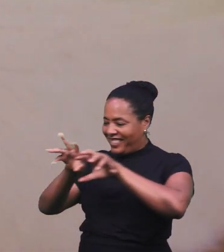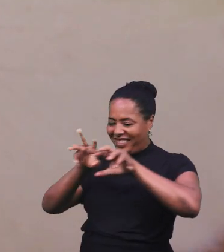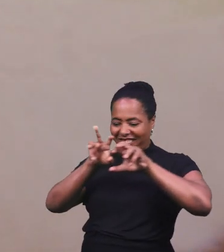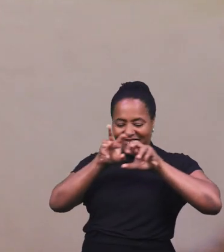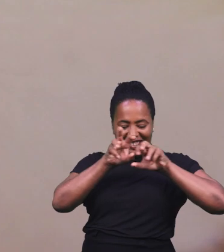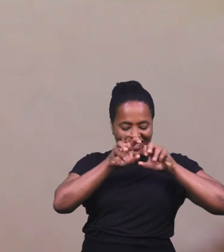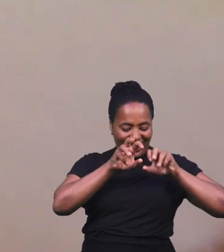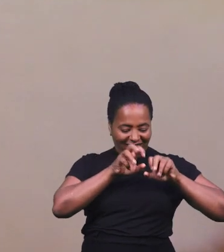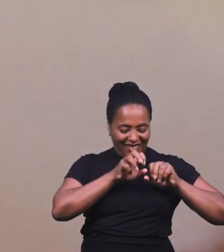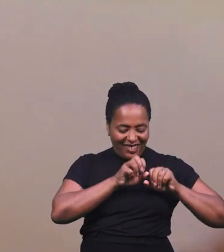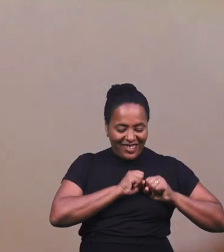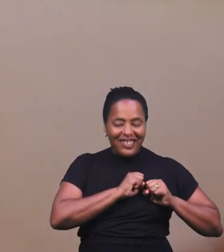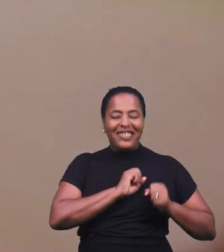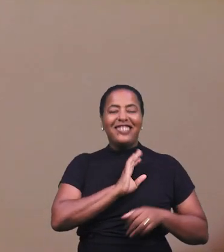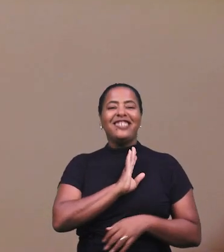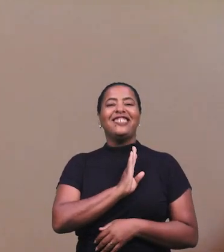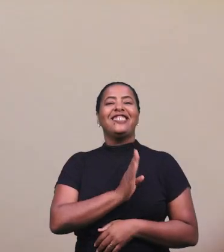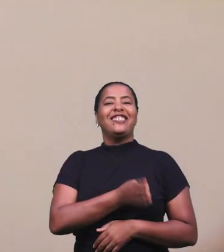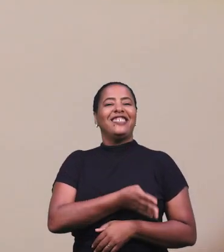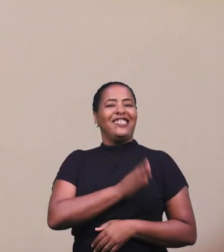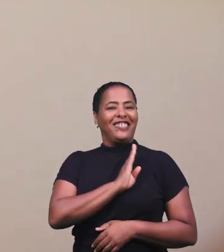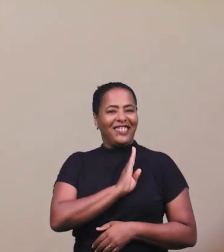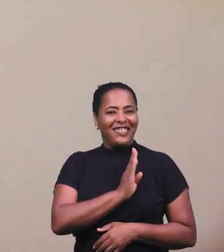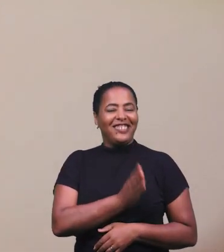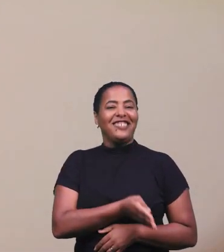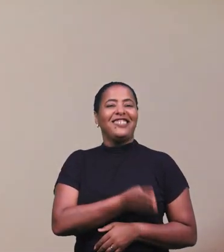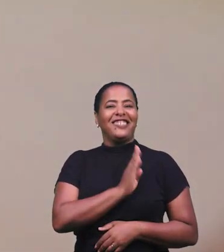homem pode ver.